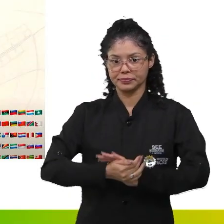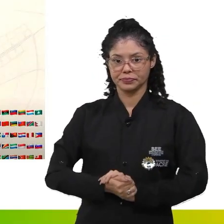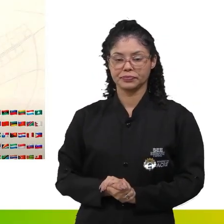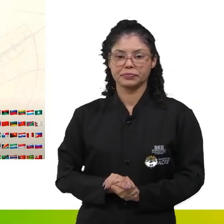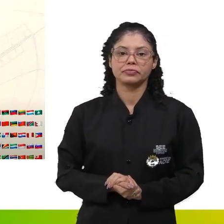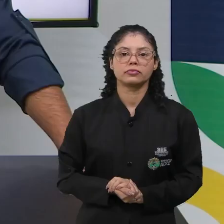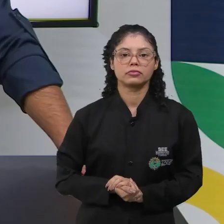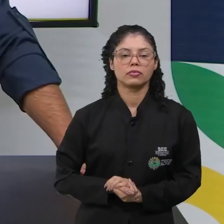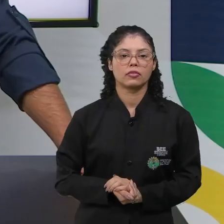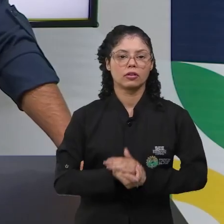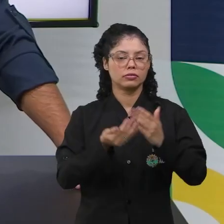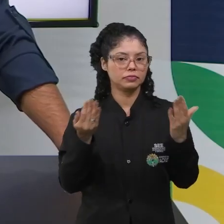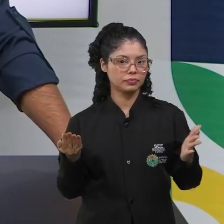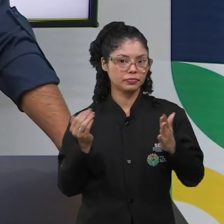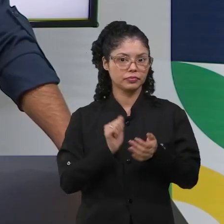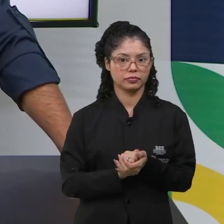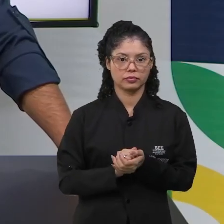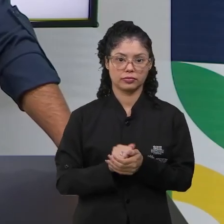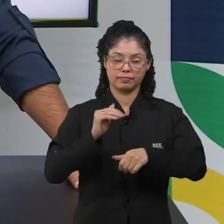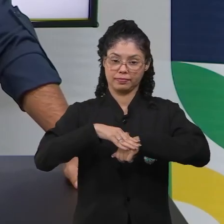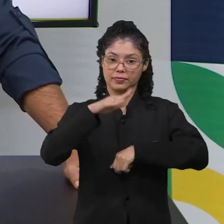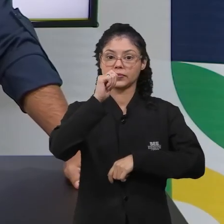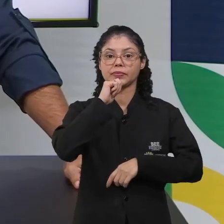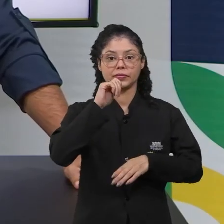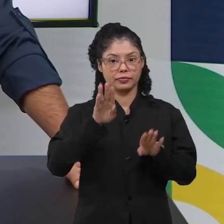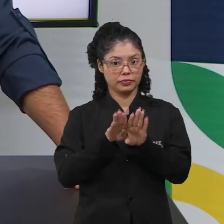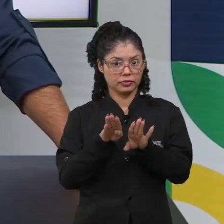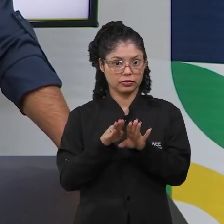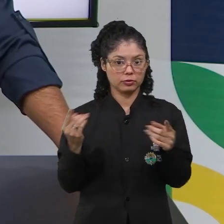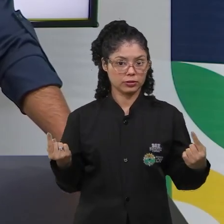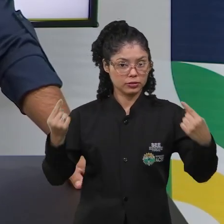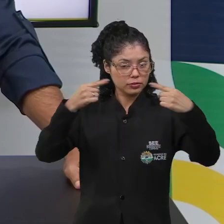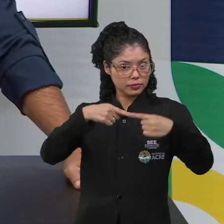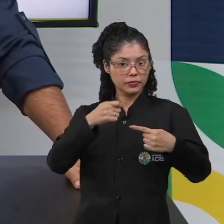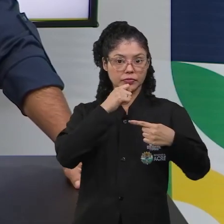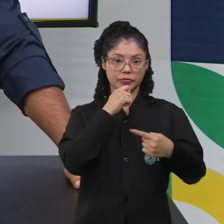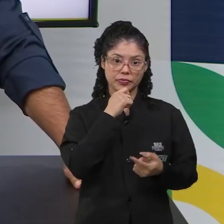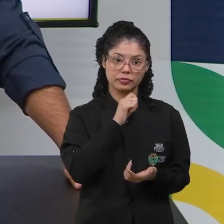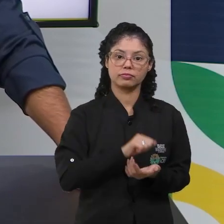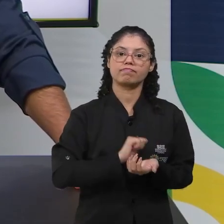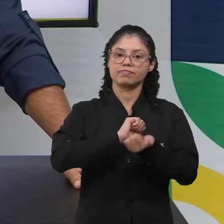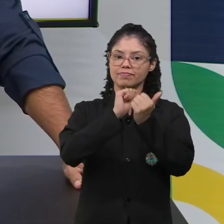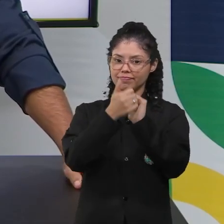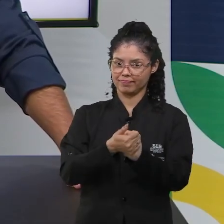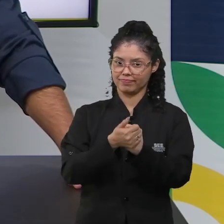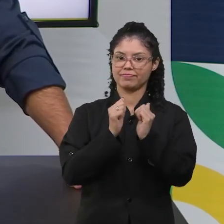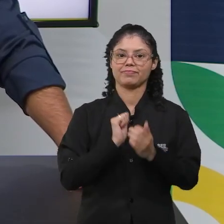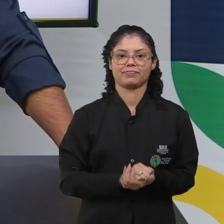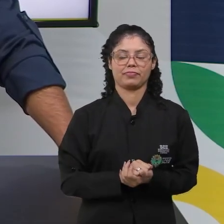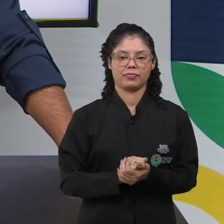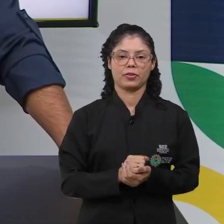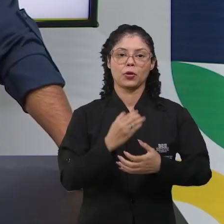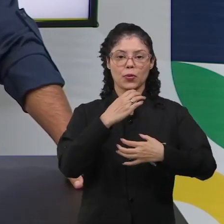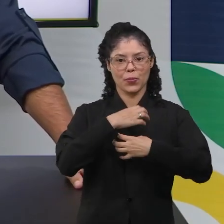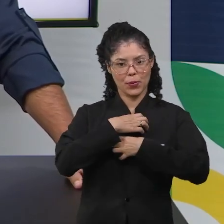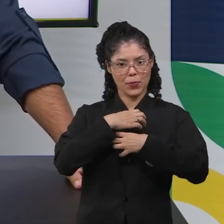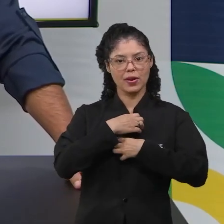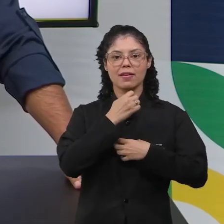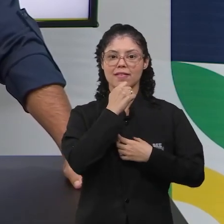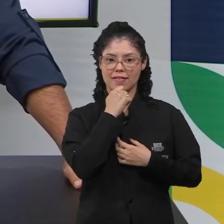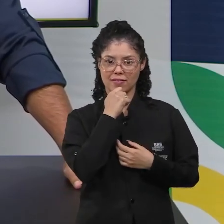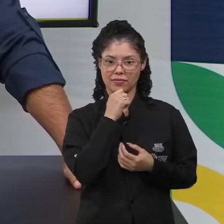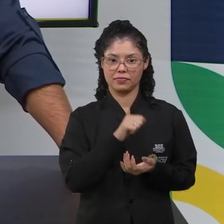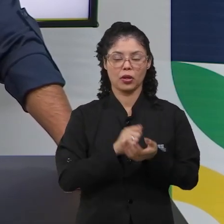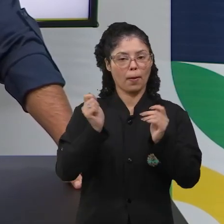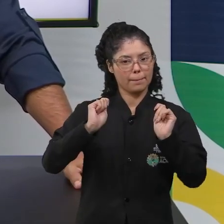poesia. Então, muito mais do que a competição esportiva, era um momento,